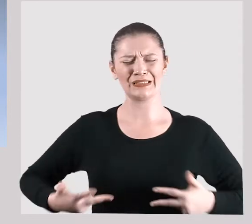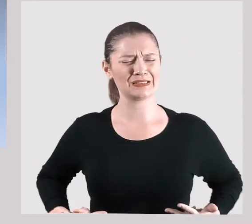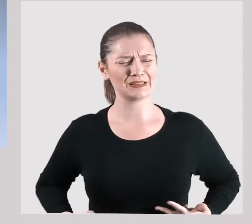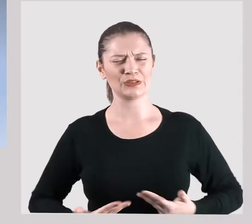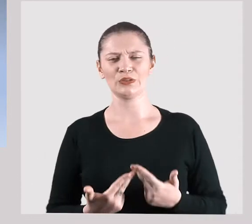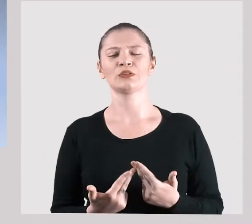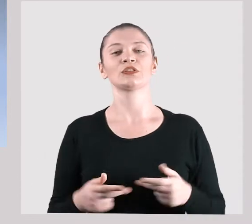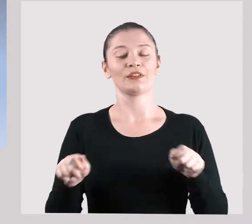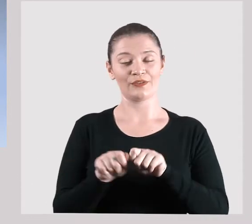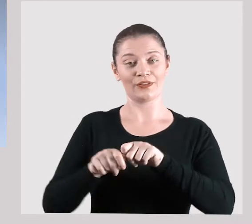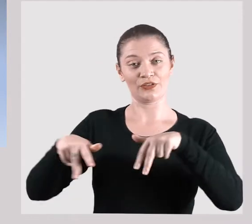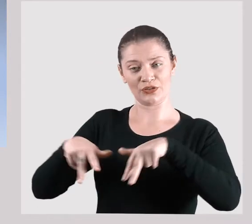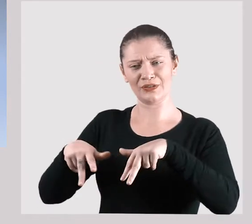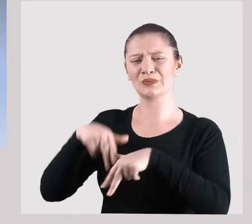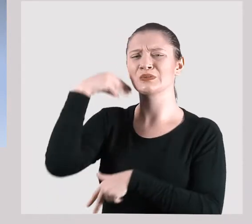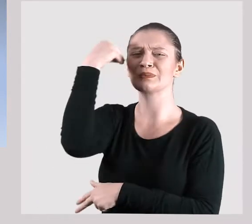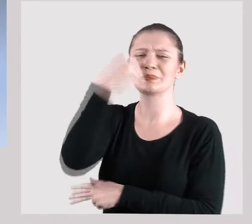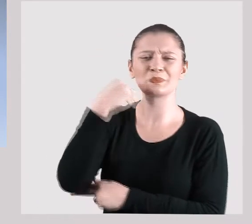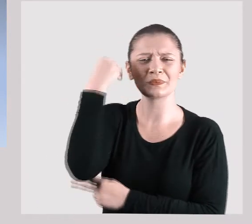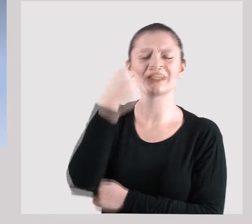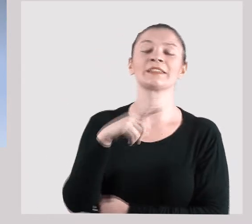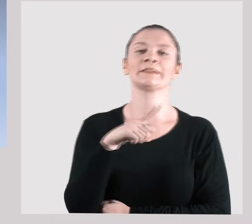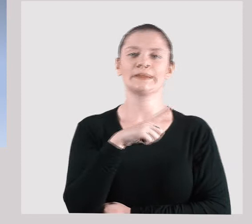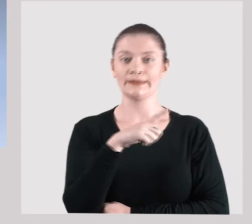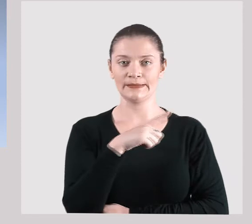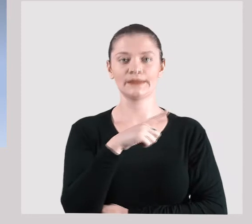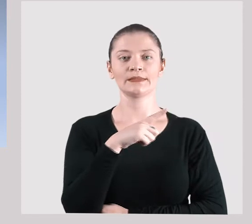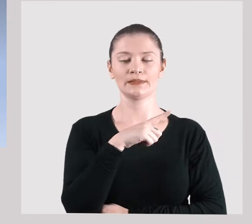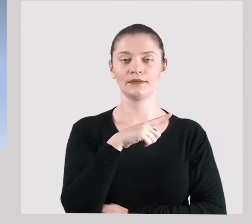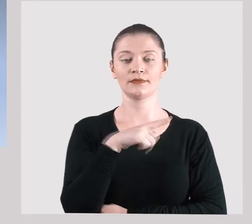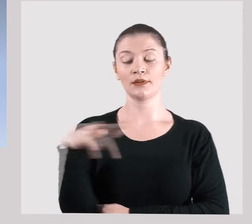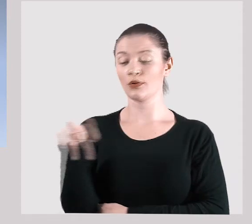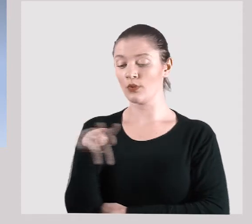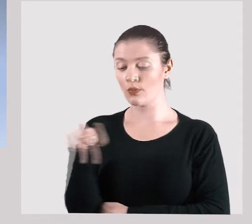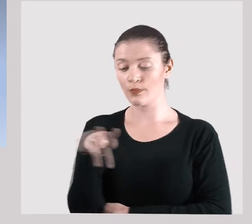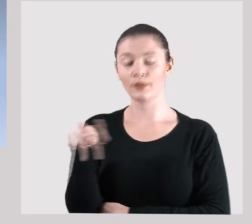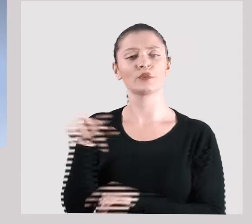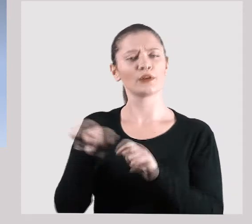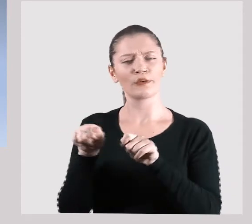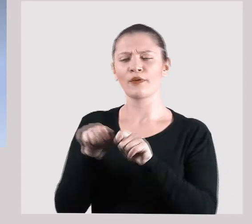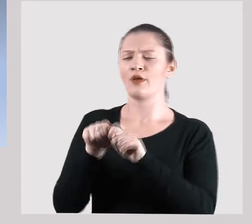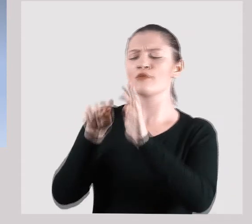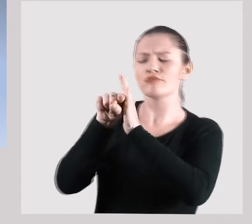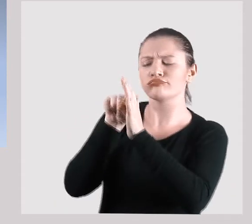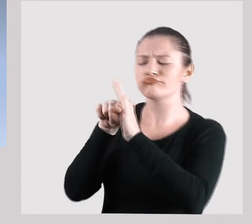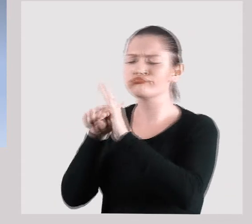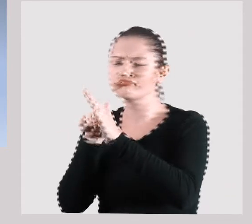eles têm muita experiência com esse assunto. E aí esse professor fez toda uma avaliação